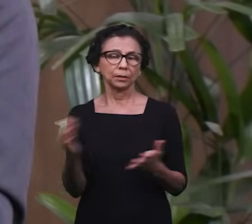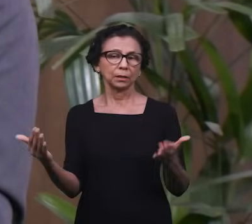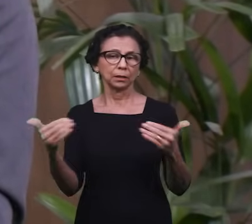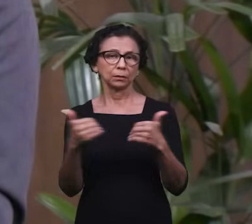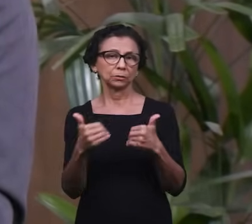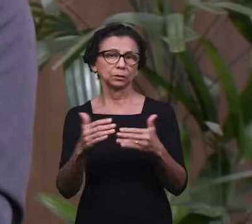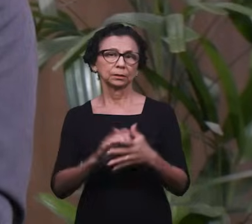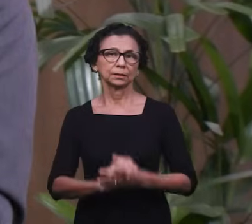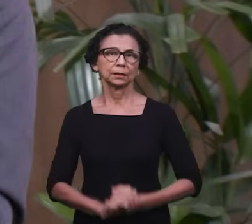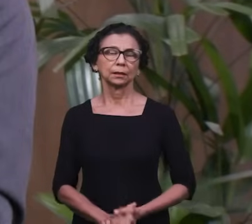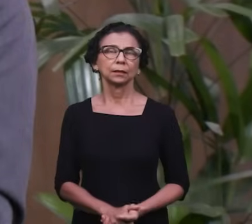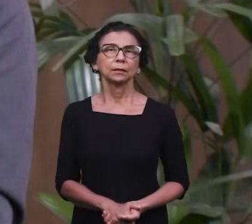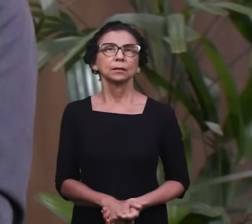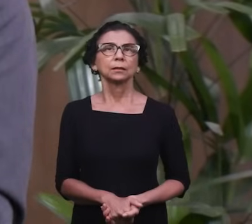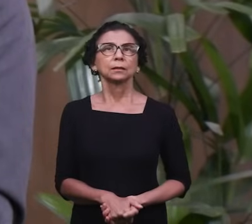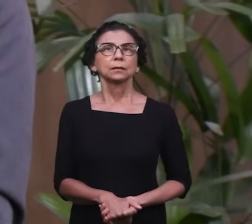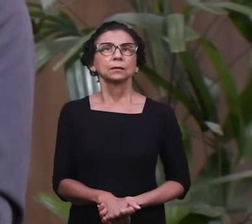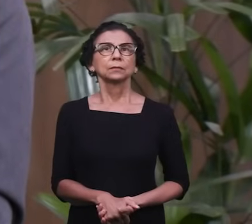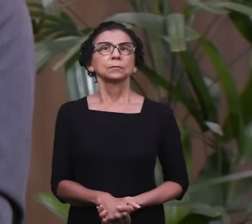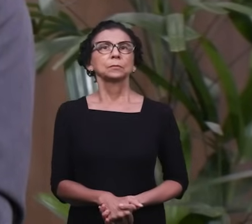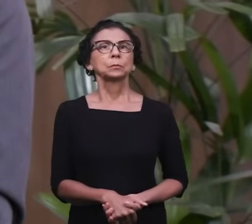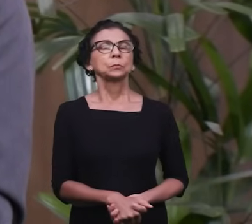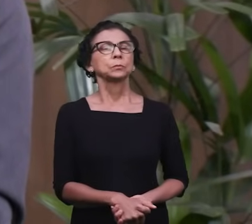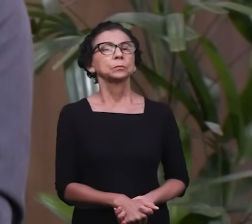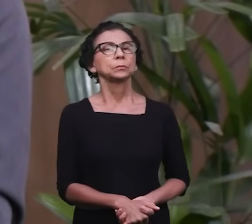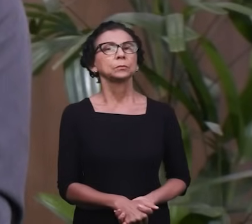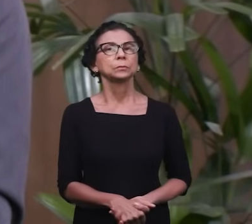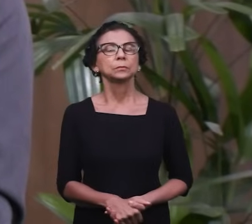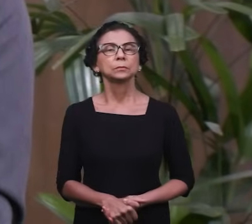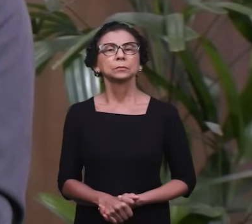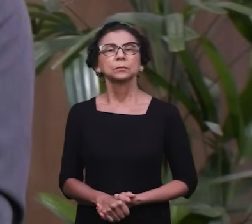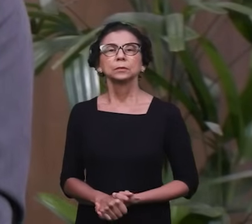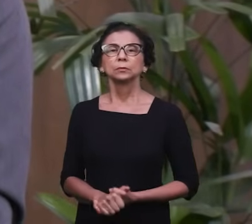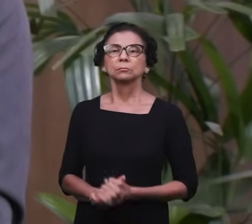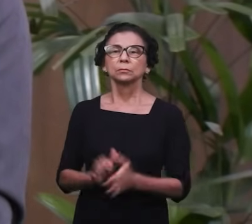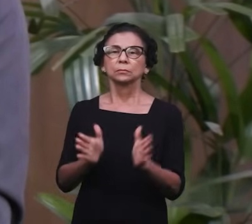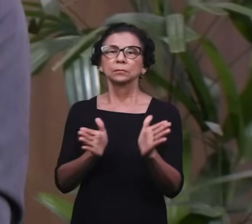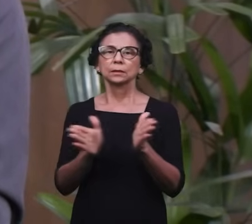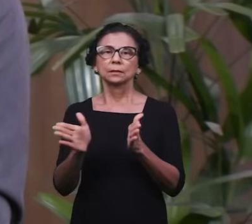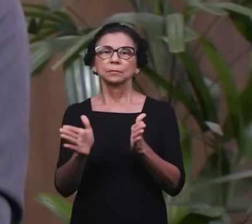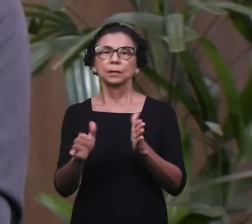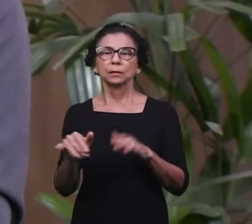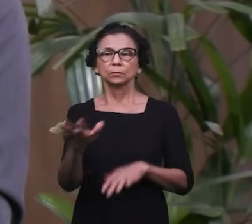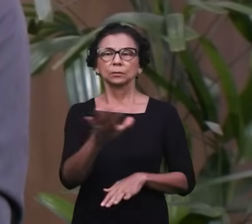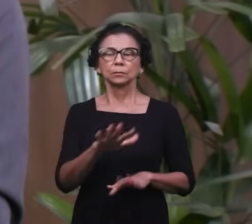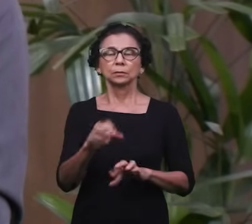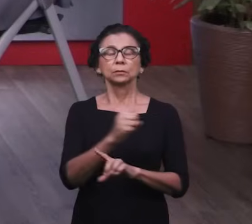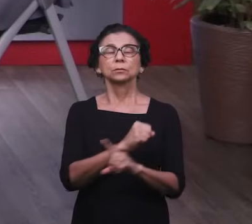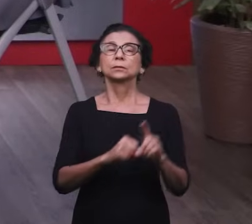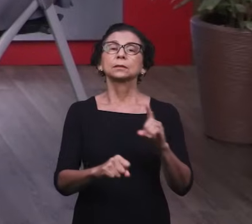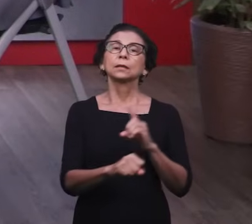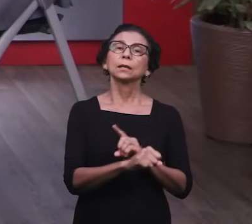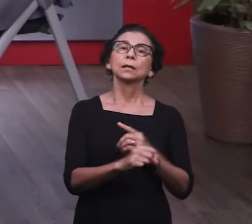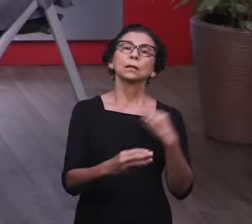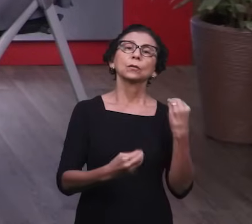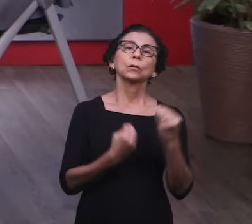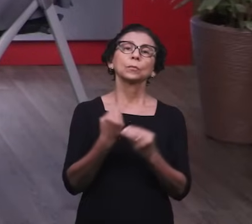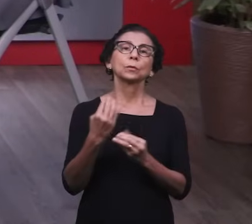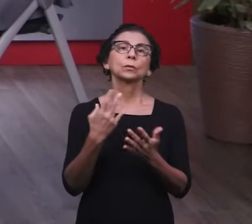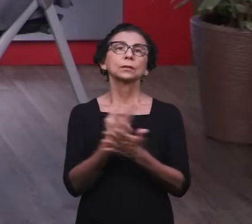também, acessibilidade nos ambientes sociais, é suficiente? Precisa melhorar? Como é que está Olha, hoje? isso tem